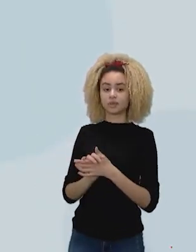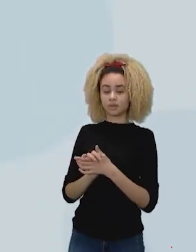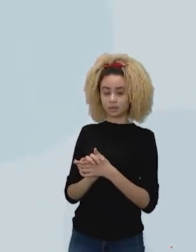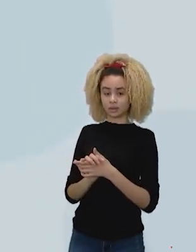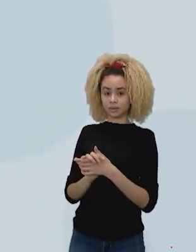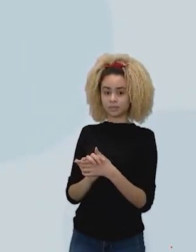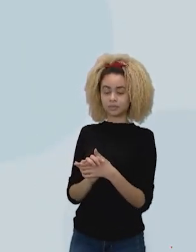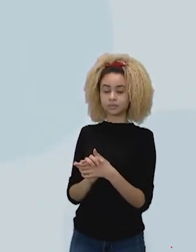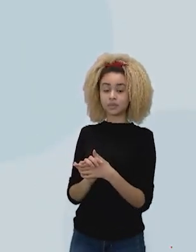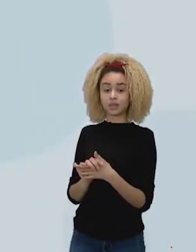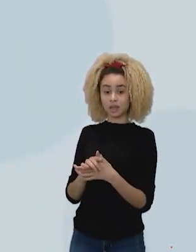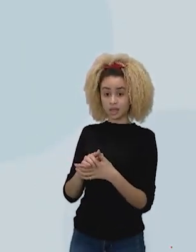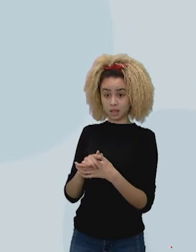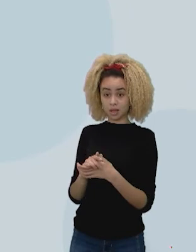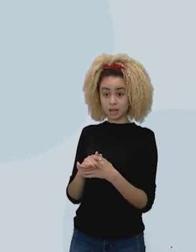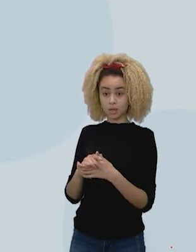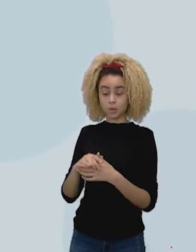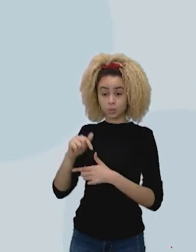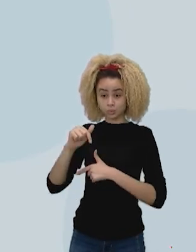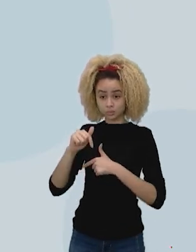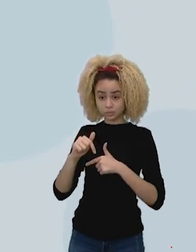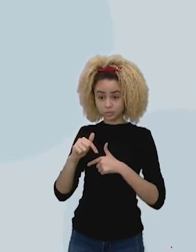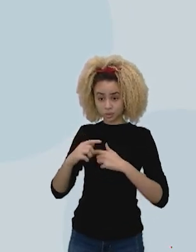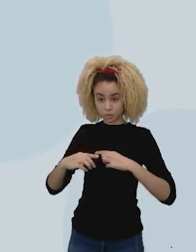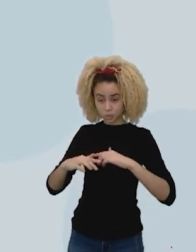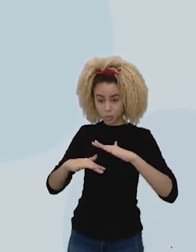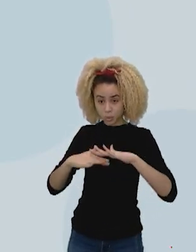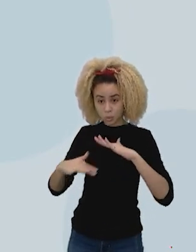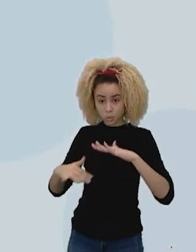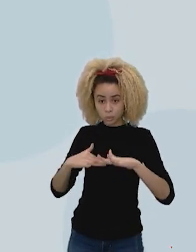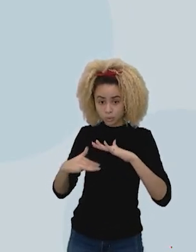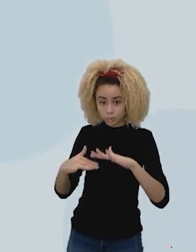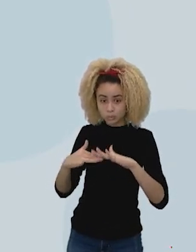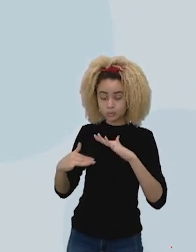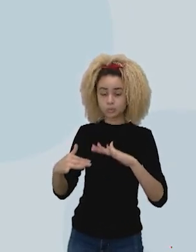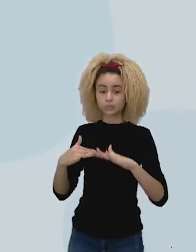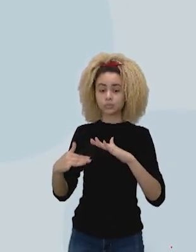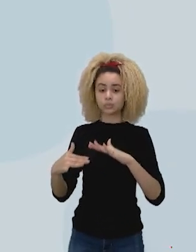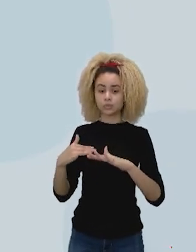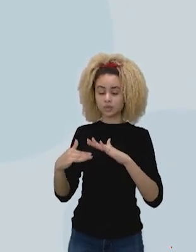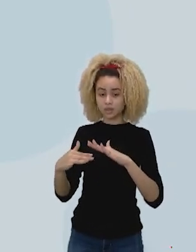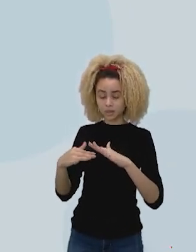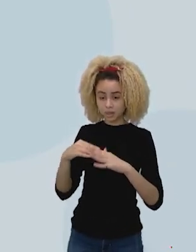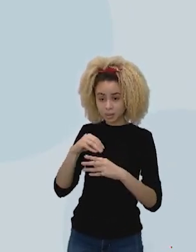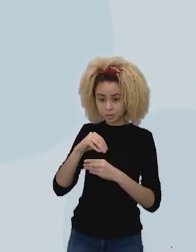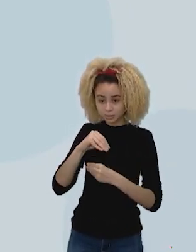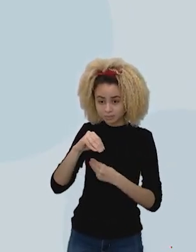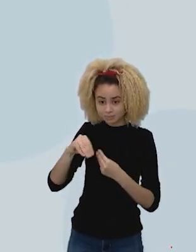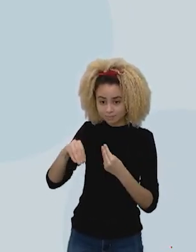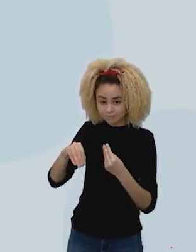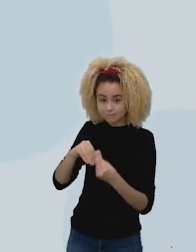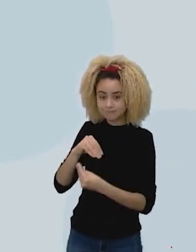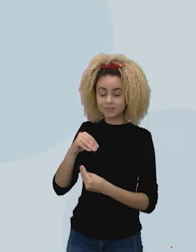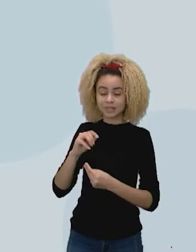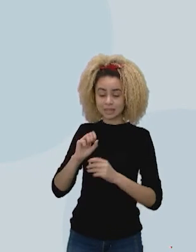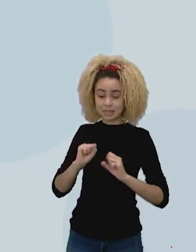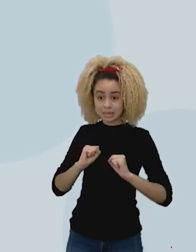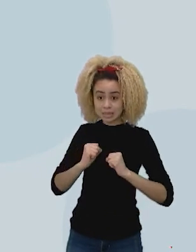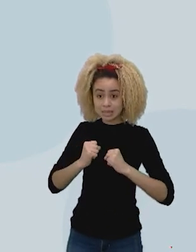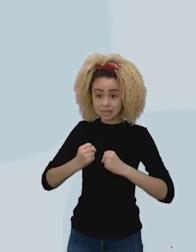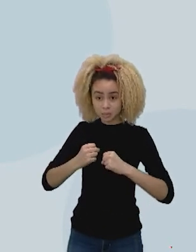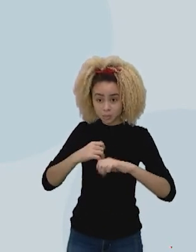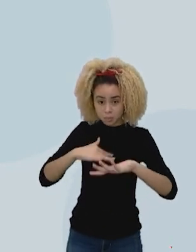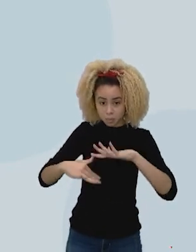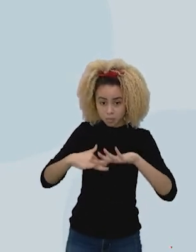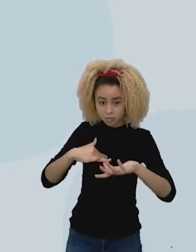pega o trabalho, ela pega o sistema, é realizado um trabalho sobre o